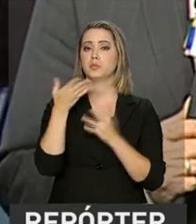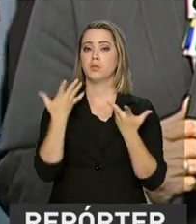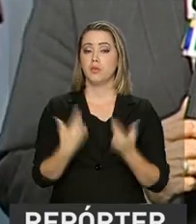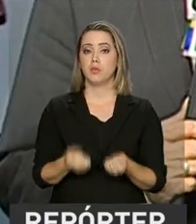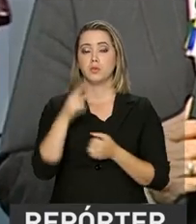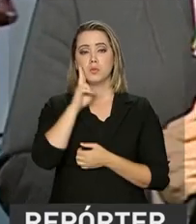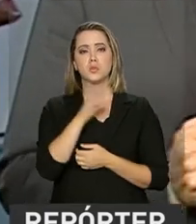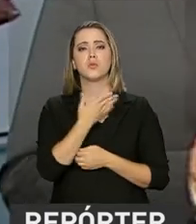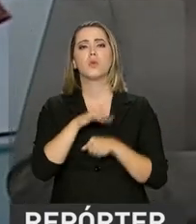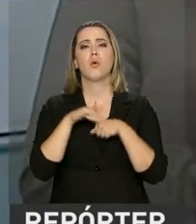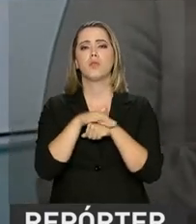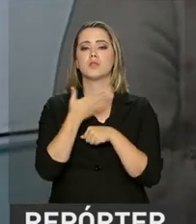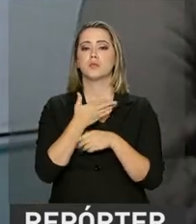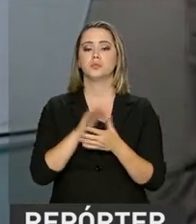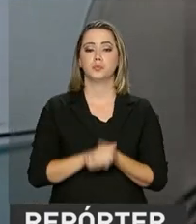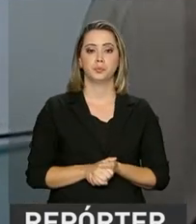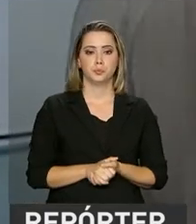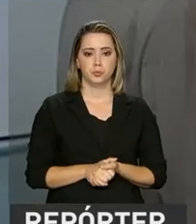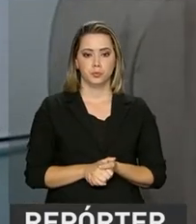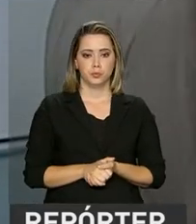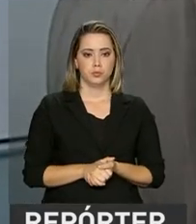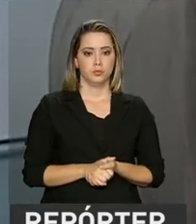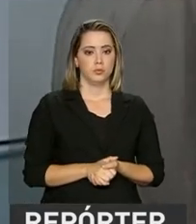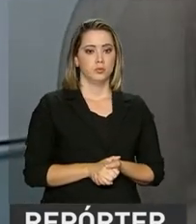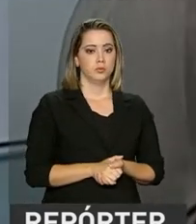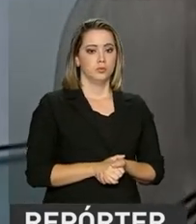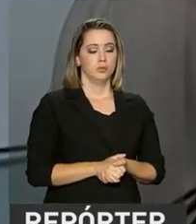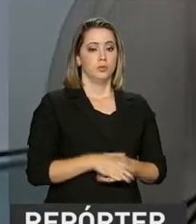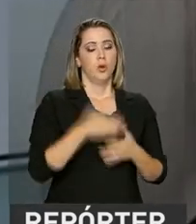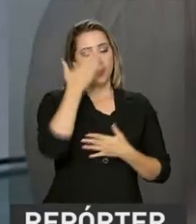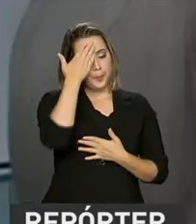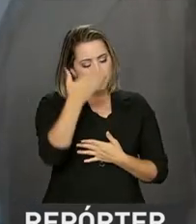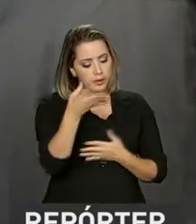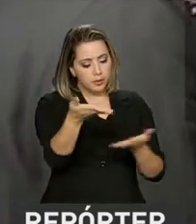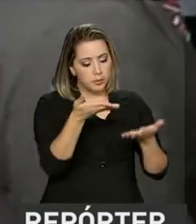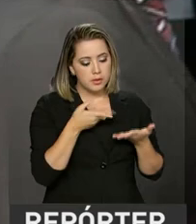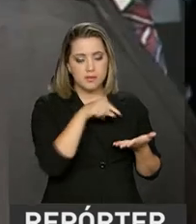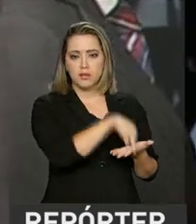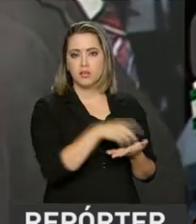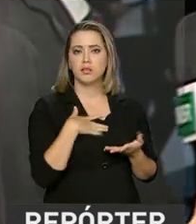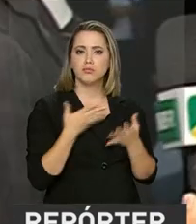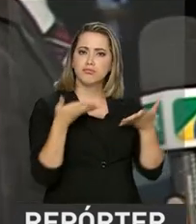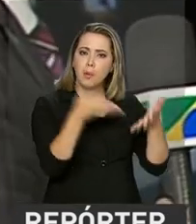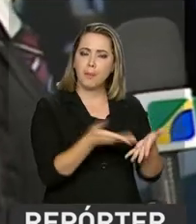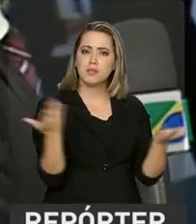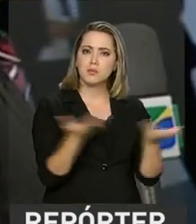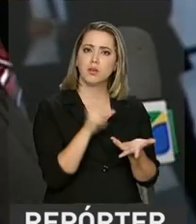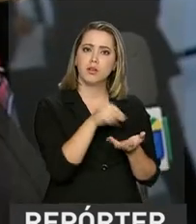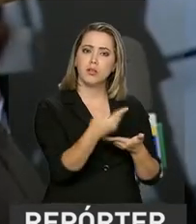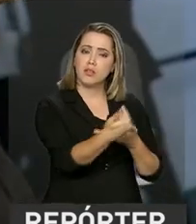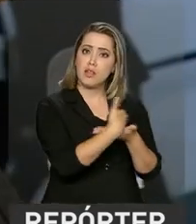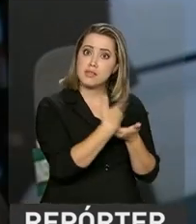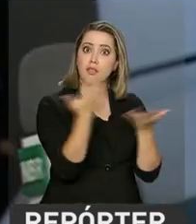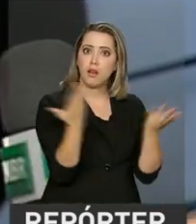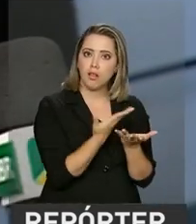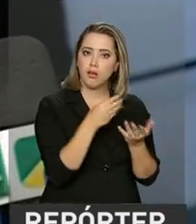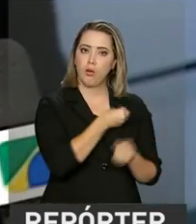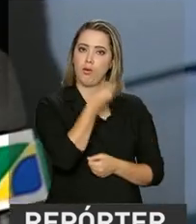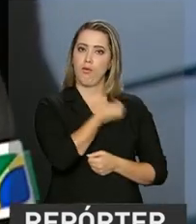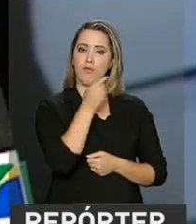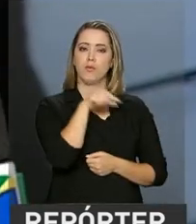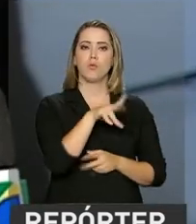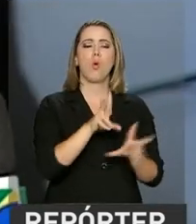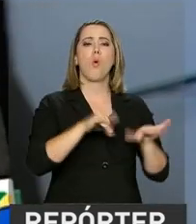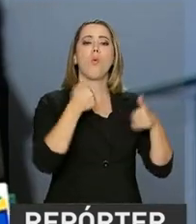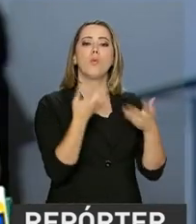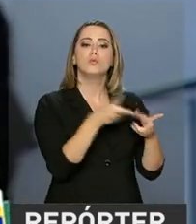com a gente sobre o assunto. Deputado, muito obrigado por você estar aqui participando com a gente dessa entrada ao vivo. Qual que é a